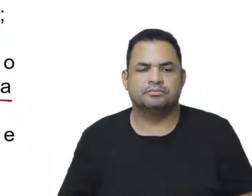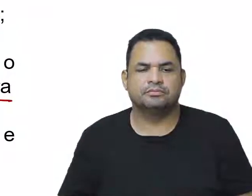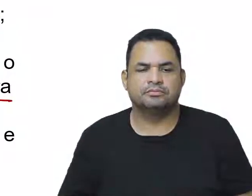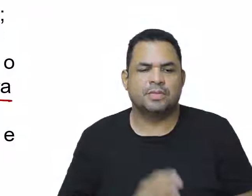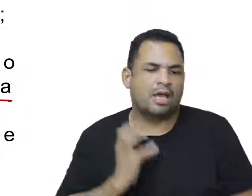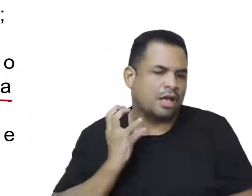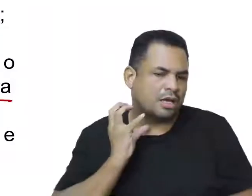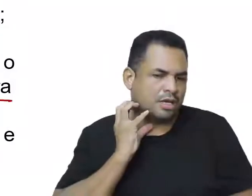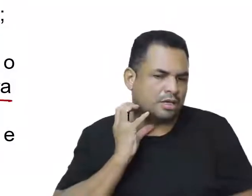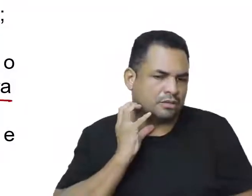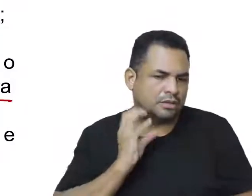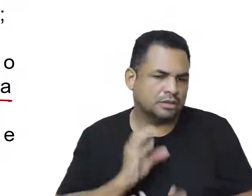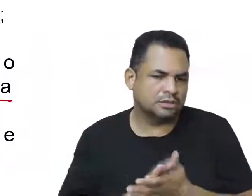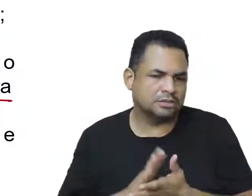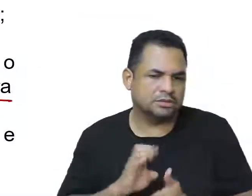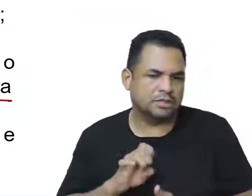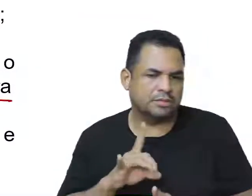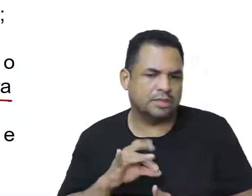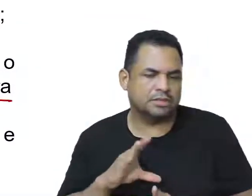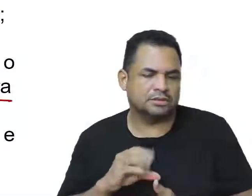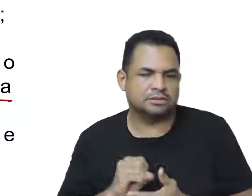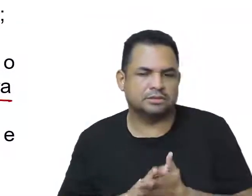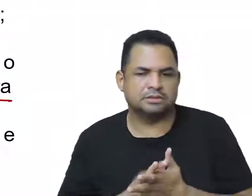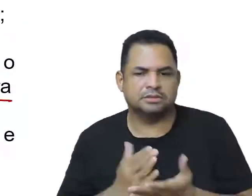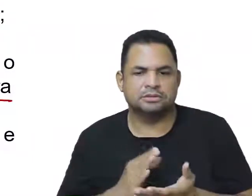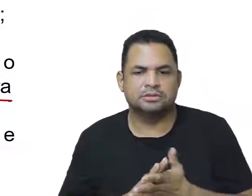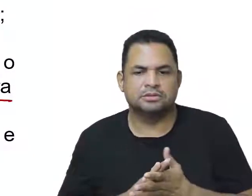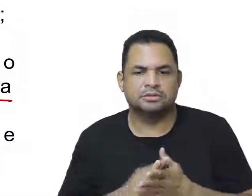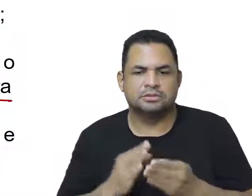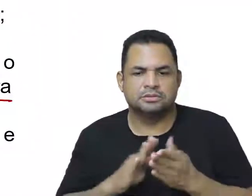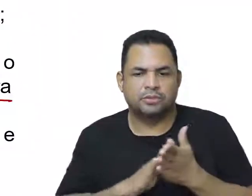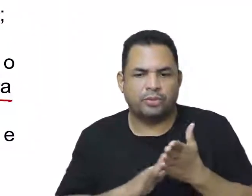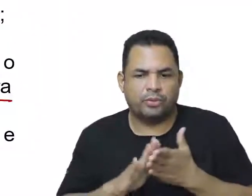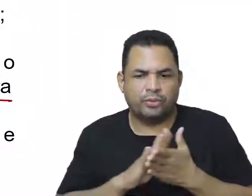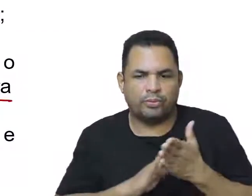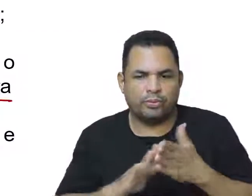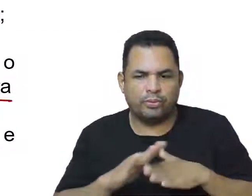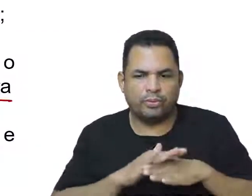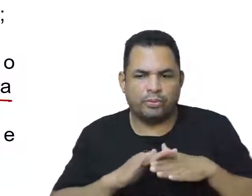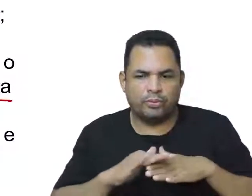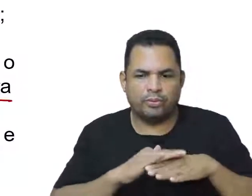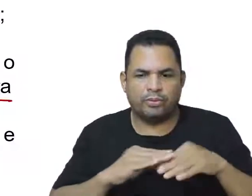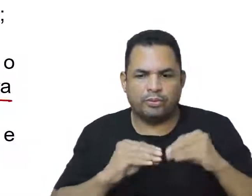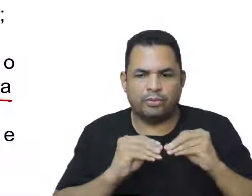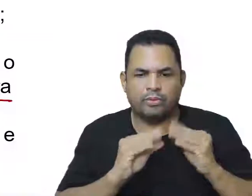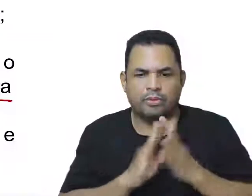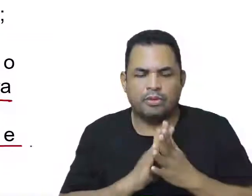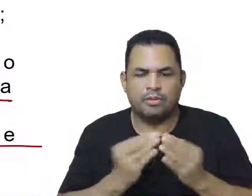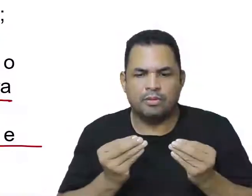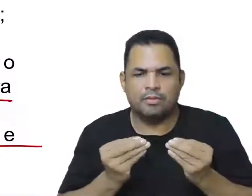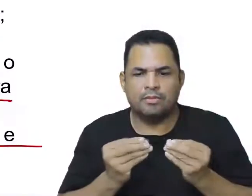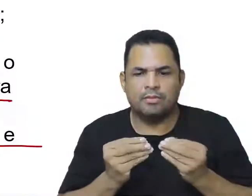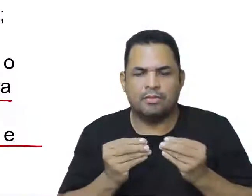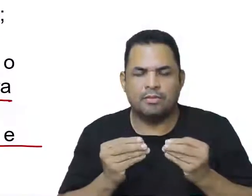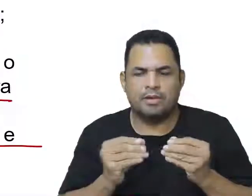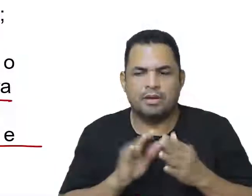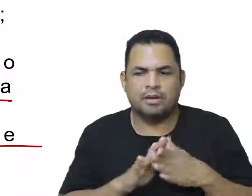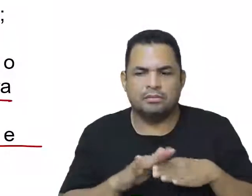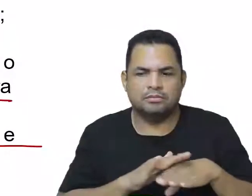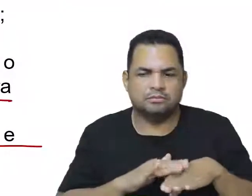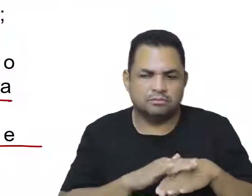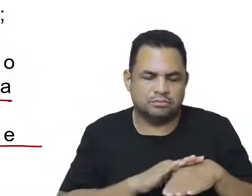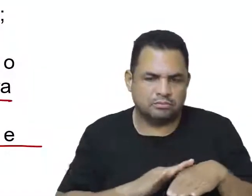Glândulas sebáceas, que lubrificam a pele, né? E estruturas anexas, ou seja, você, né,